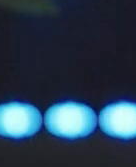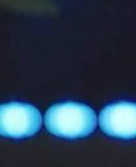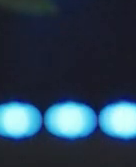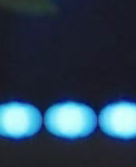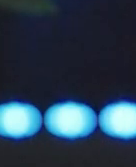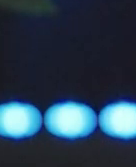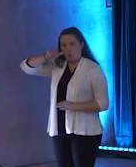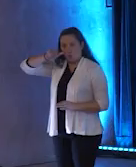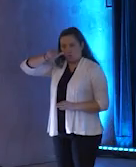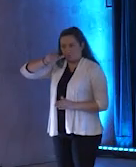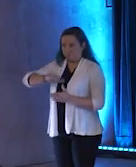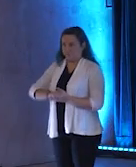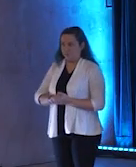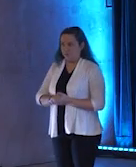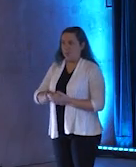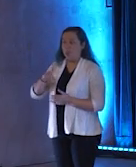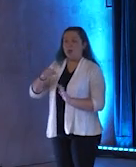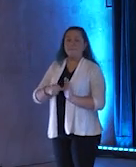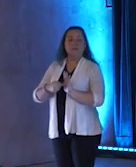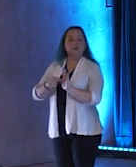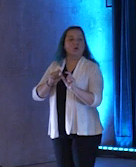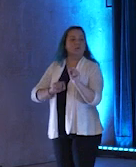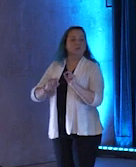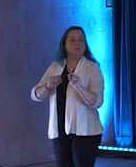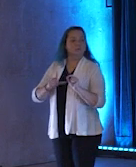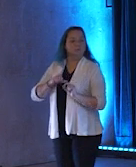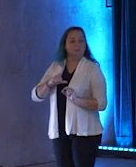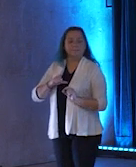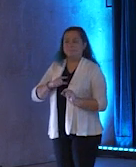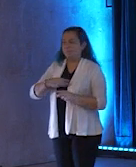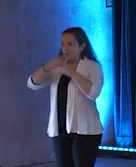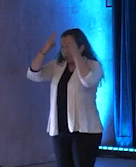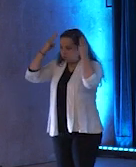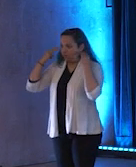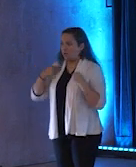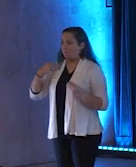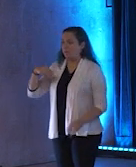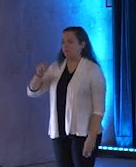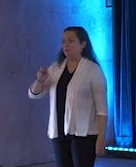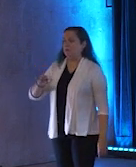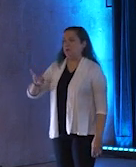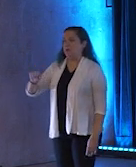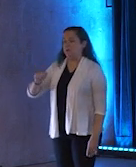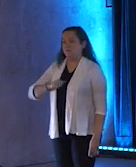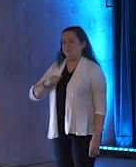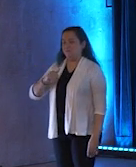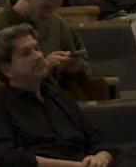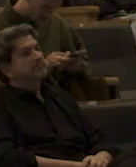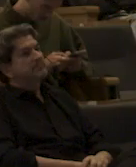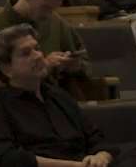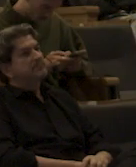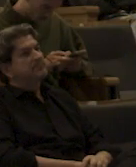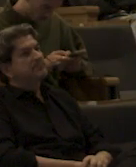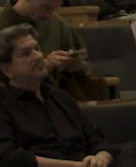bastante curiosa. Ela pertenceu à madre Maria Teodora de Voiron, freira francesa